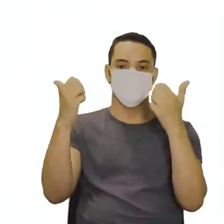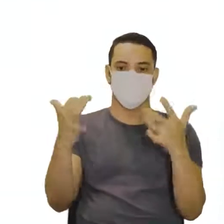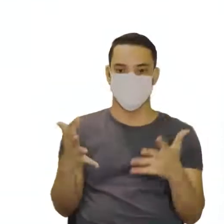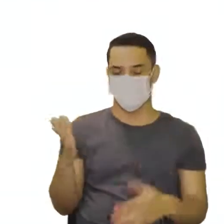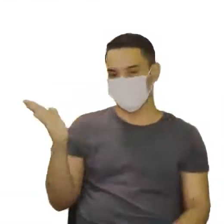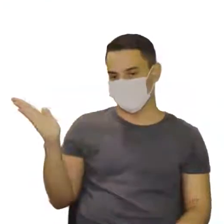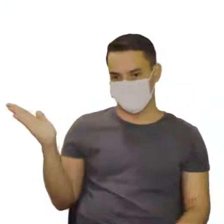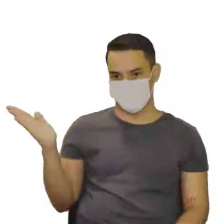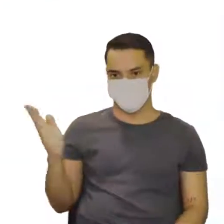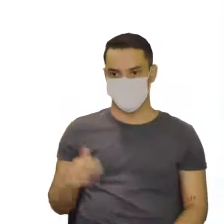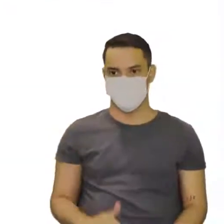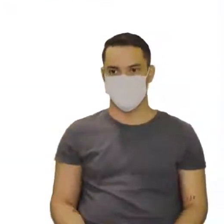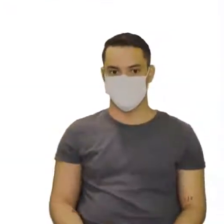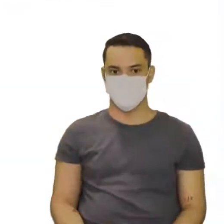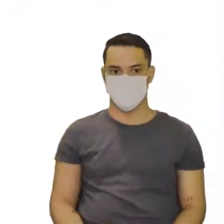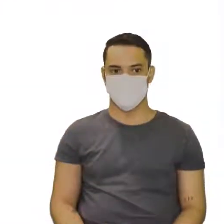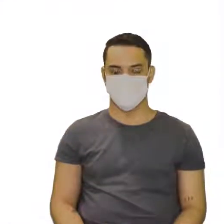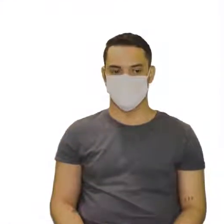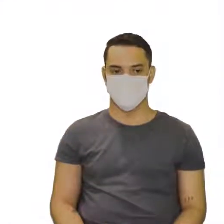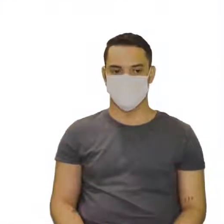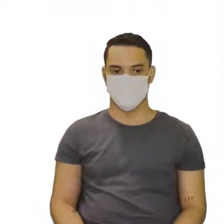novo a equação.